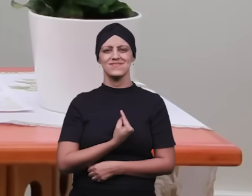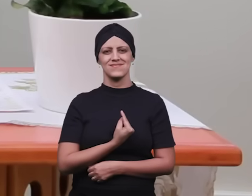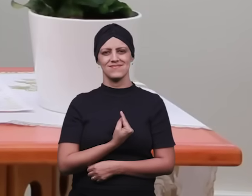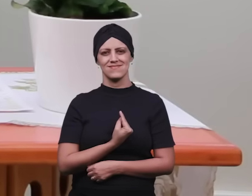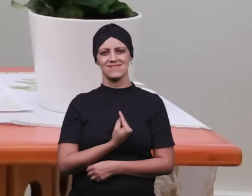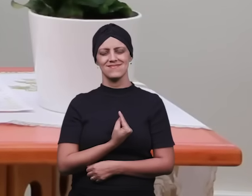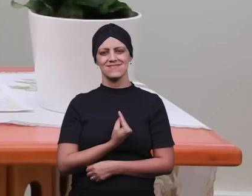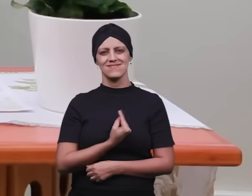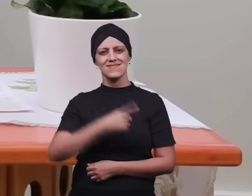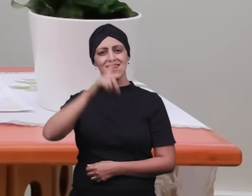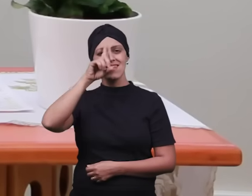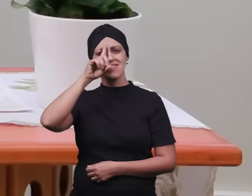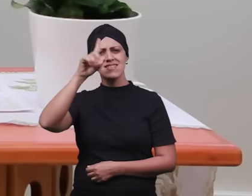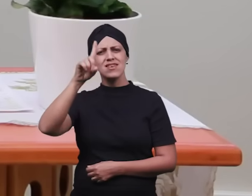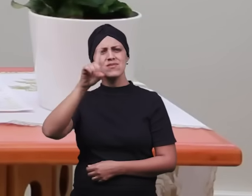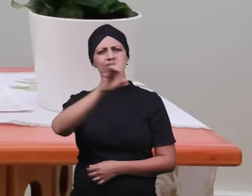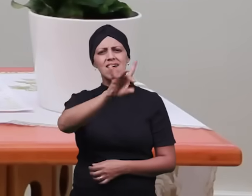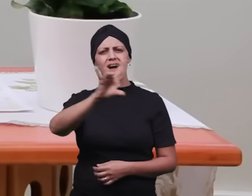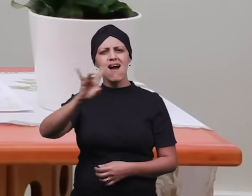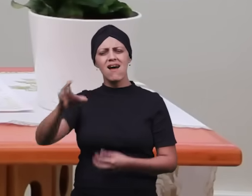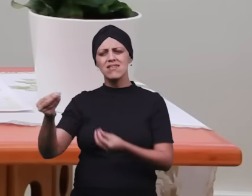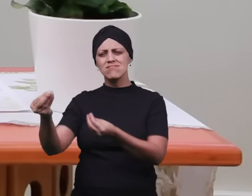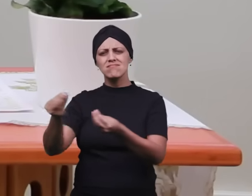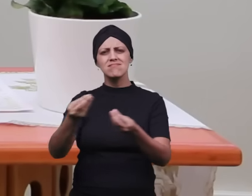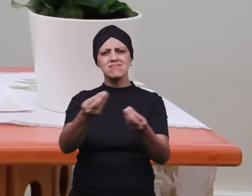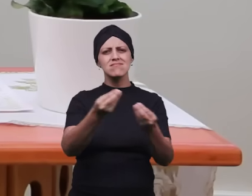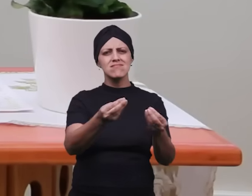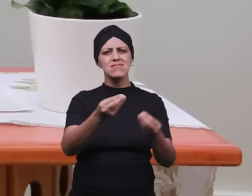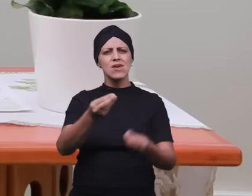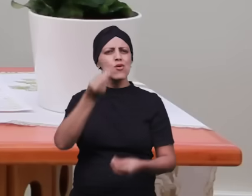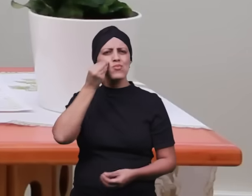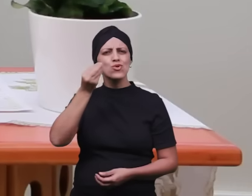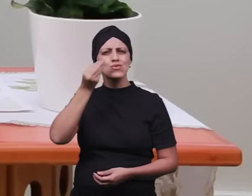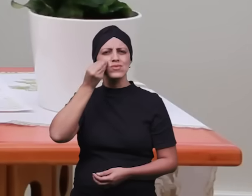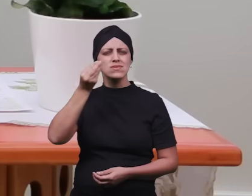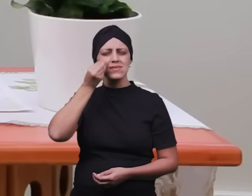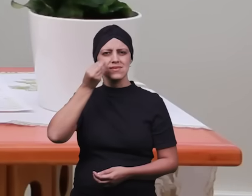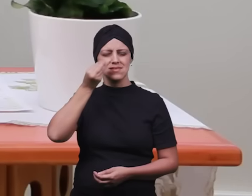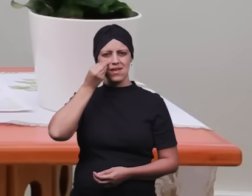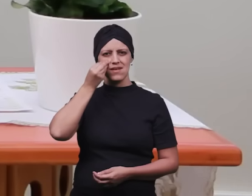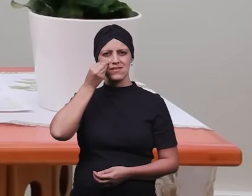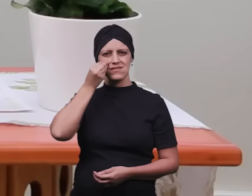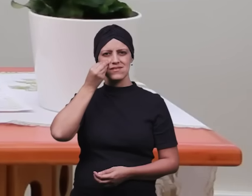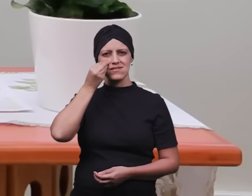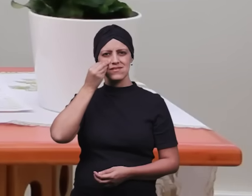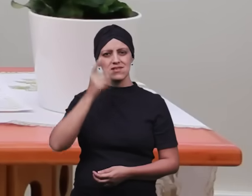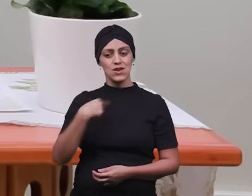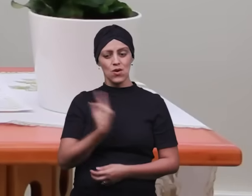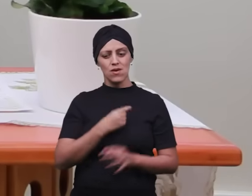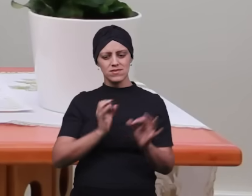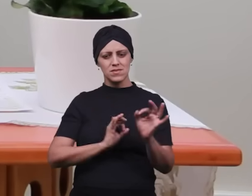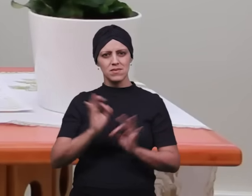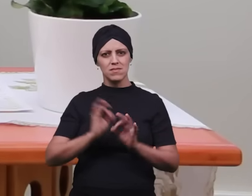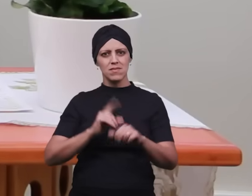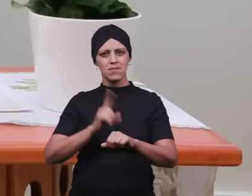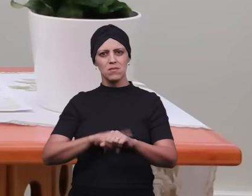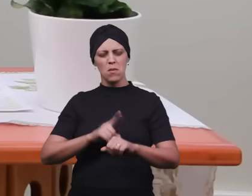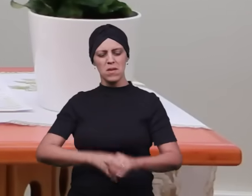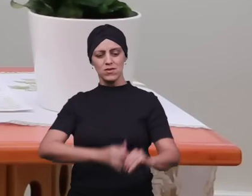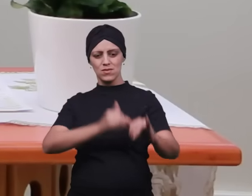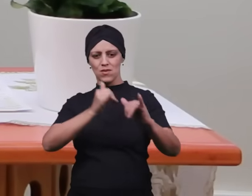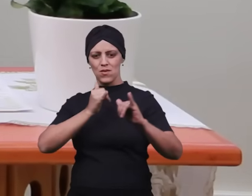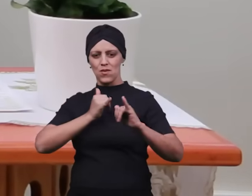nos dando a cada um de nós uma oportunidade para que nós sejamos preparados para essa grande